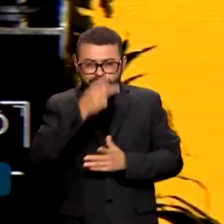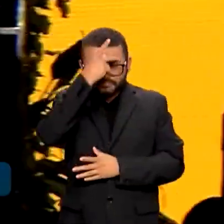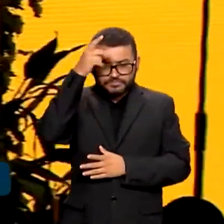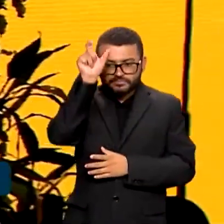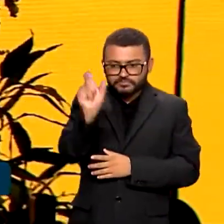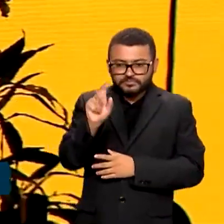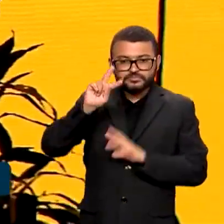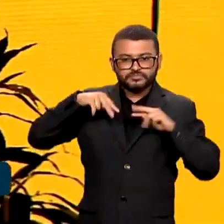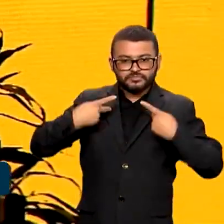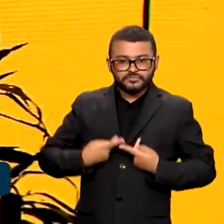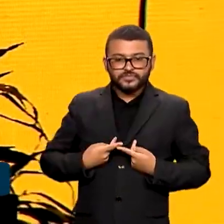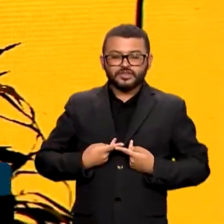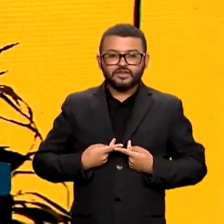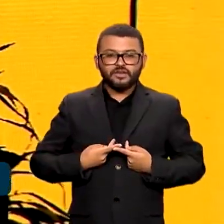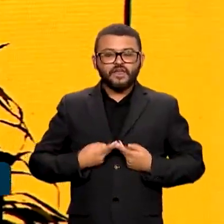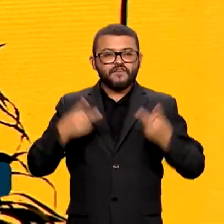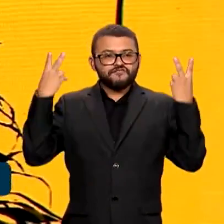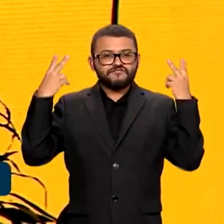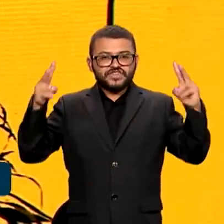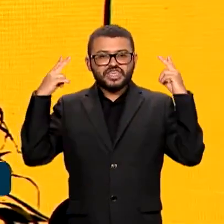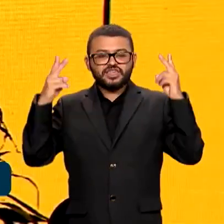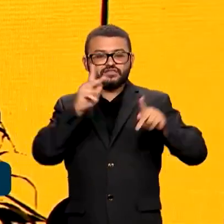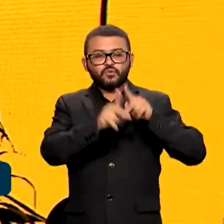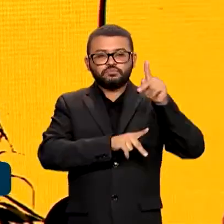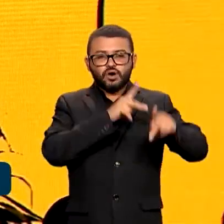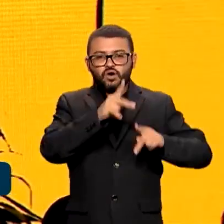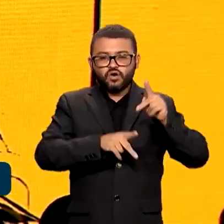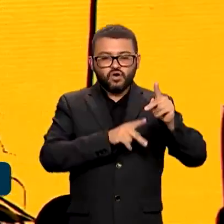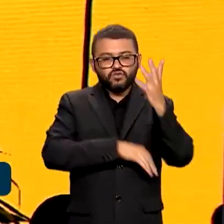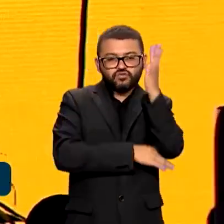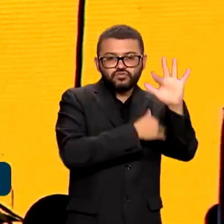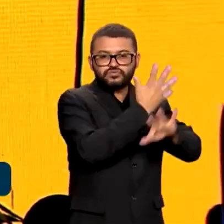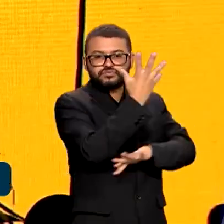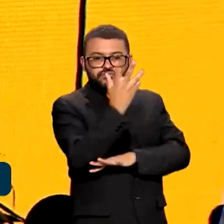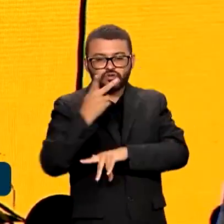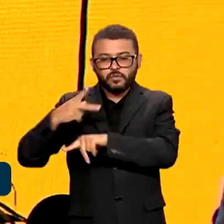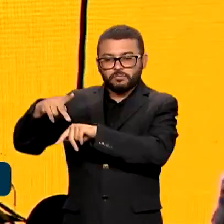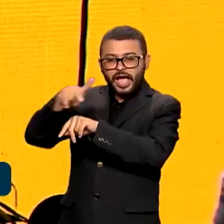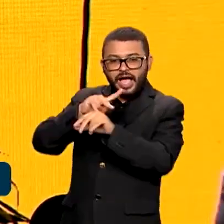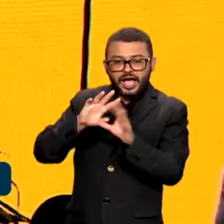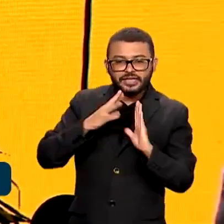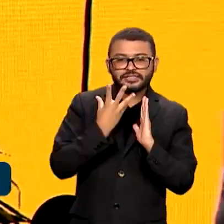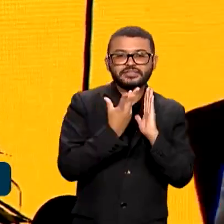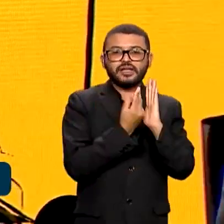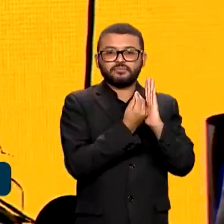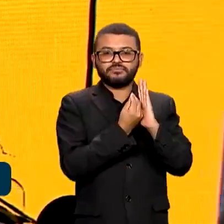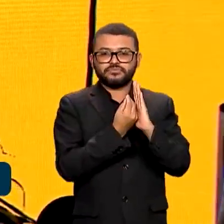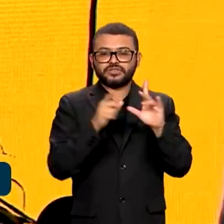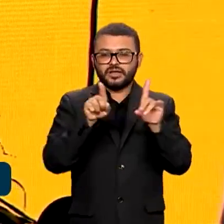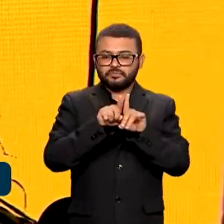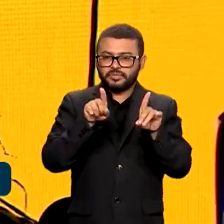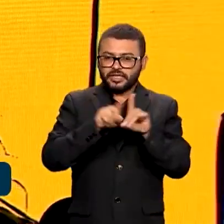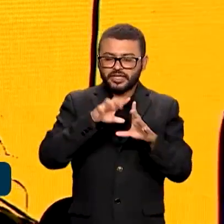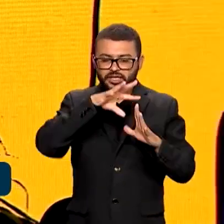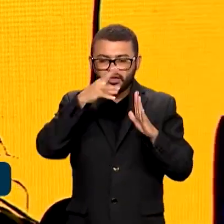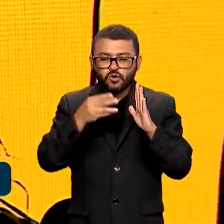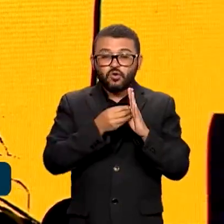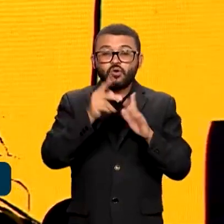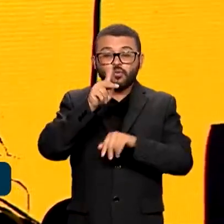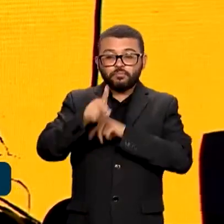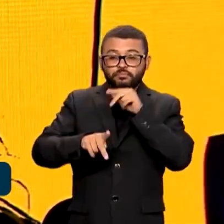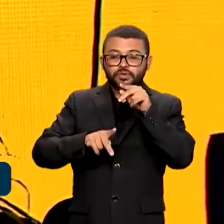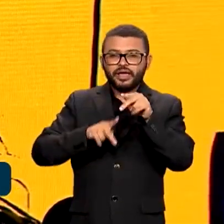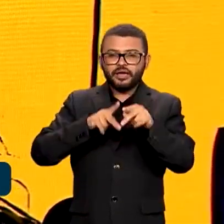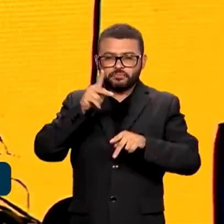humana. Então, viva o povo da floresta! Viva os países amazônicos! Viva o povo brasileiro!